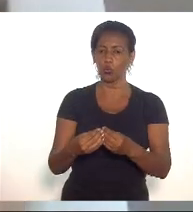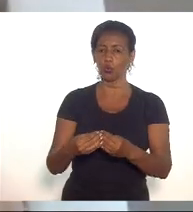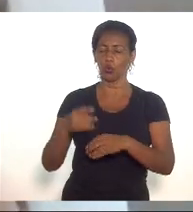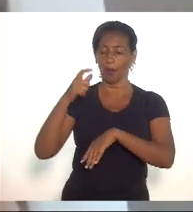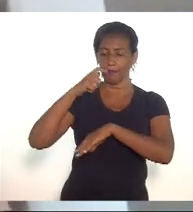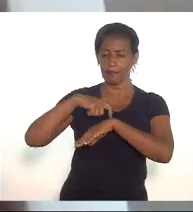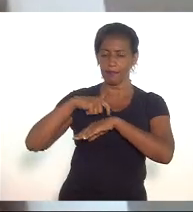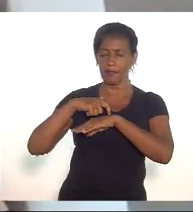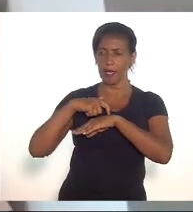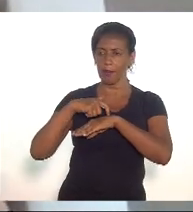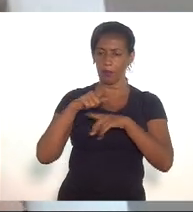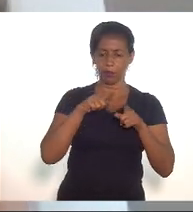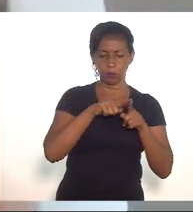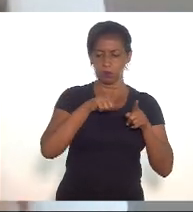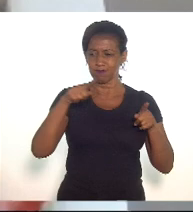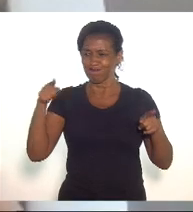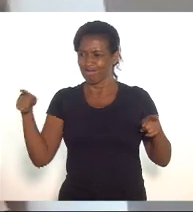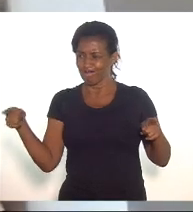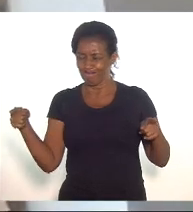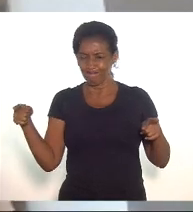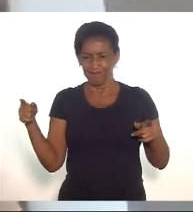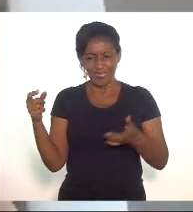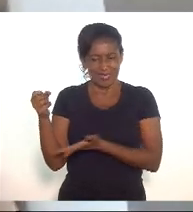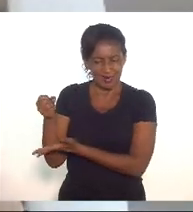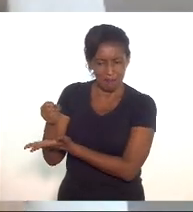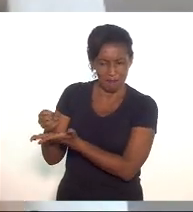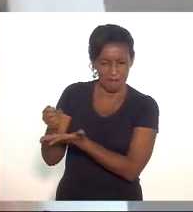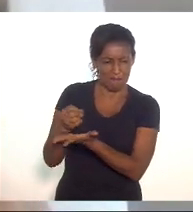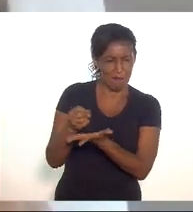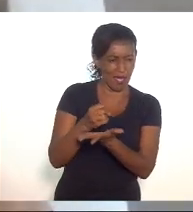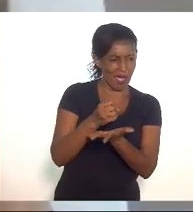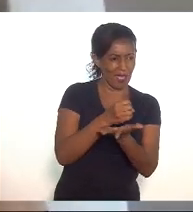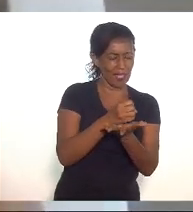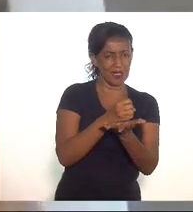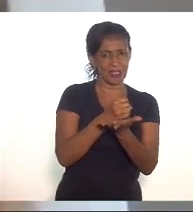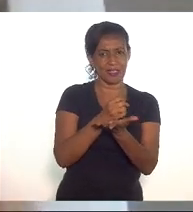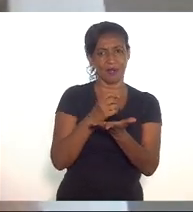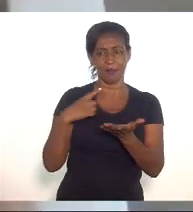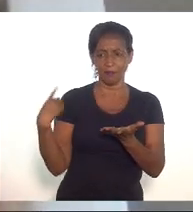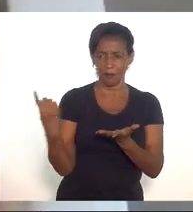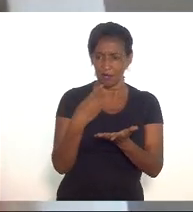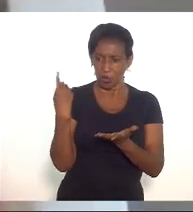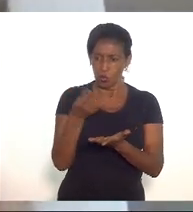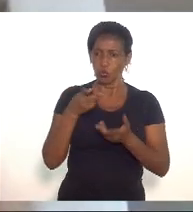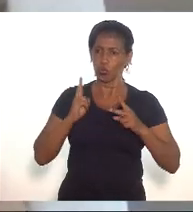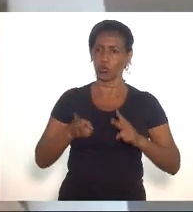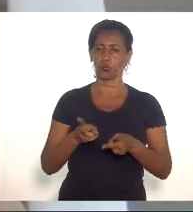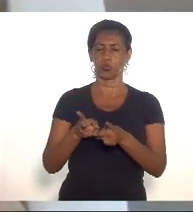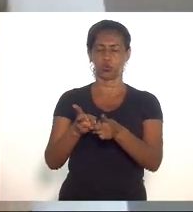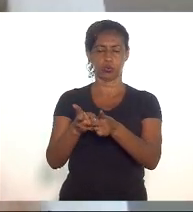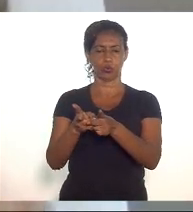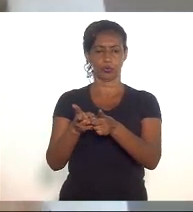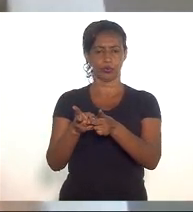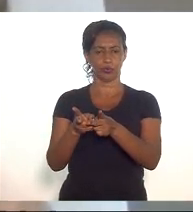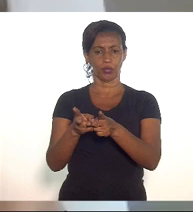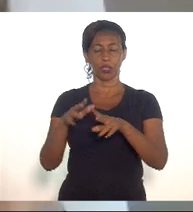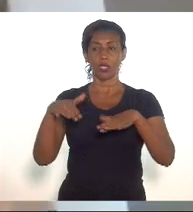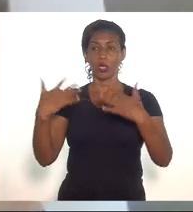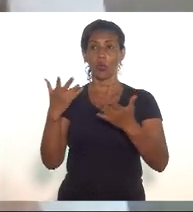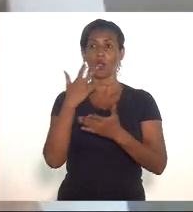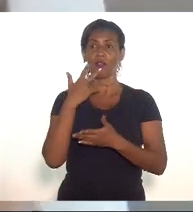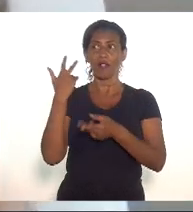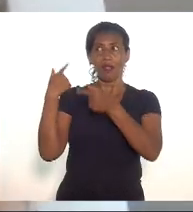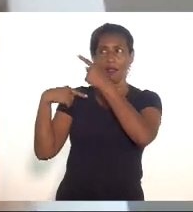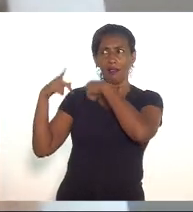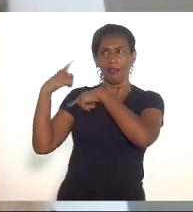tempo, isso precisa estar muito bem estruturado para poder dar um próximo passo. E aí, quando eu falei lá atrás, quando